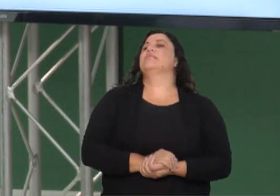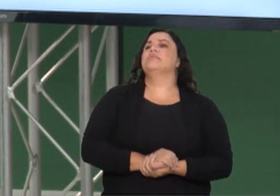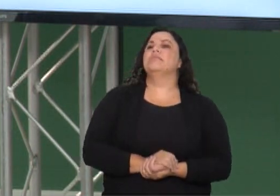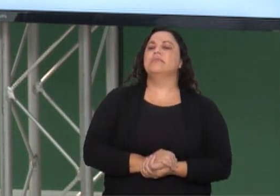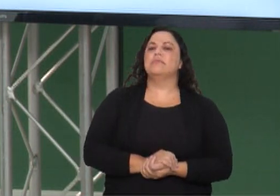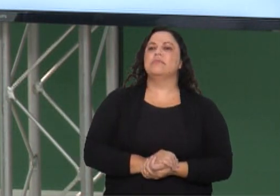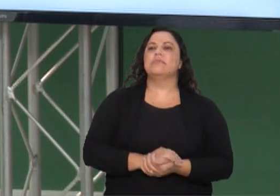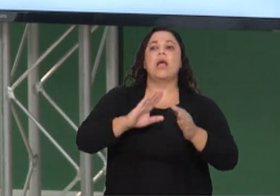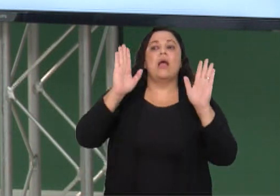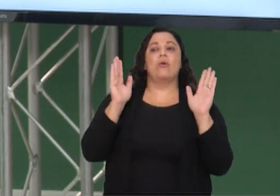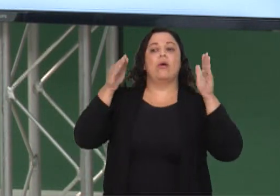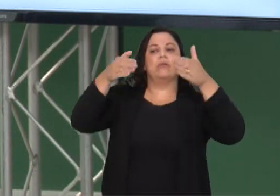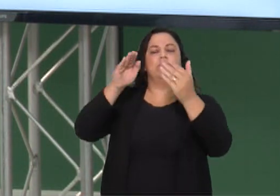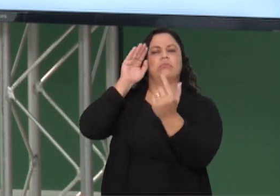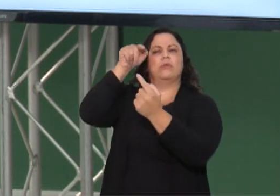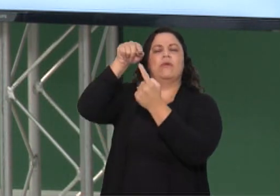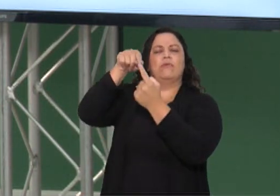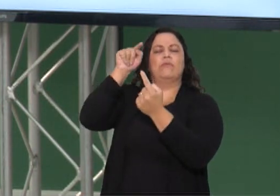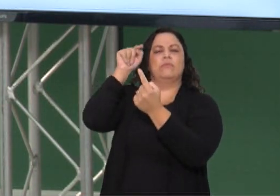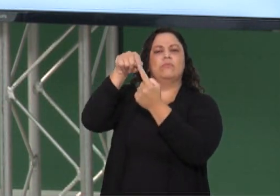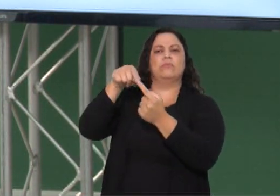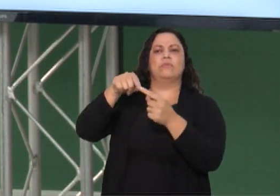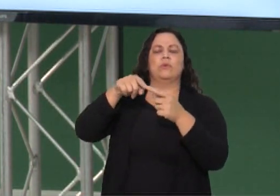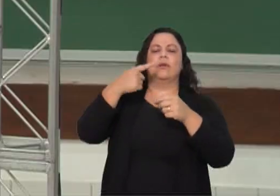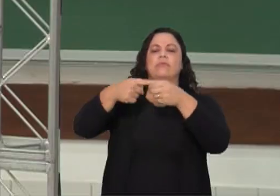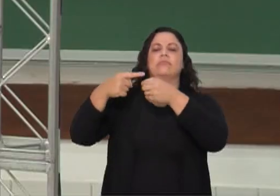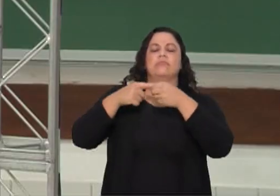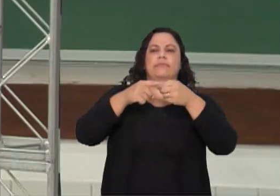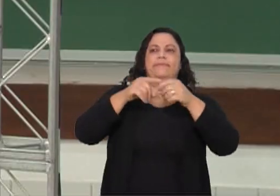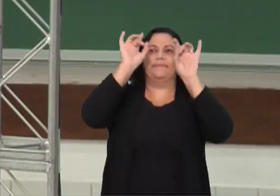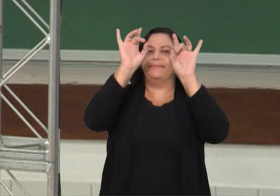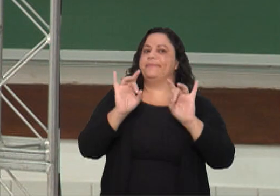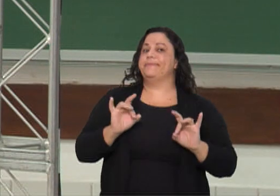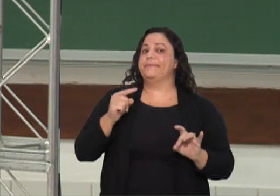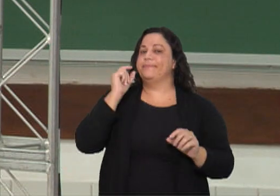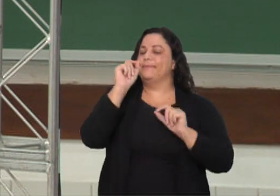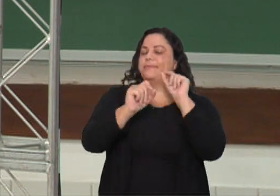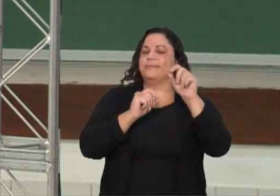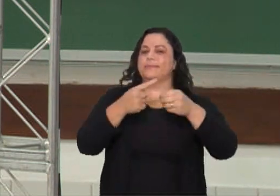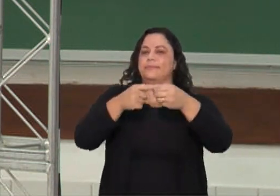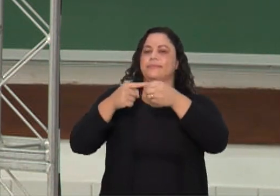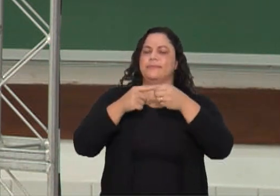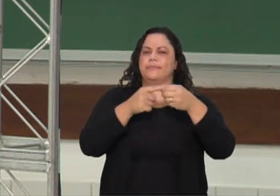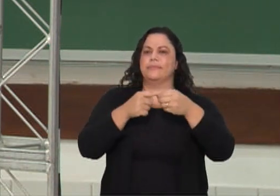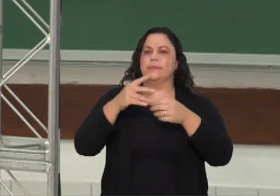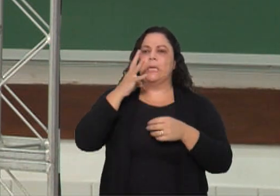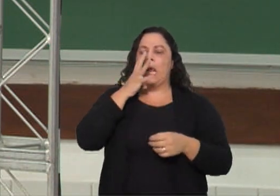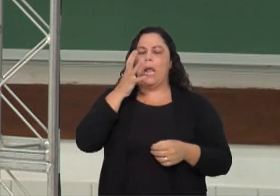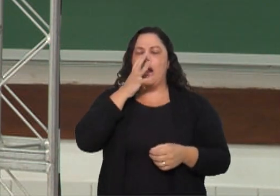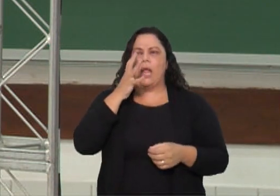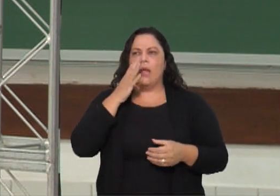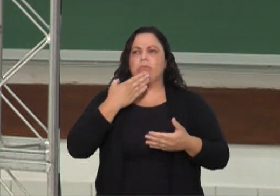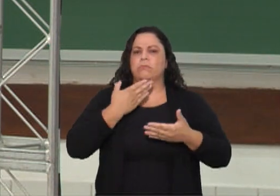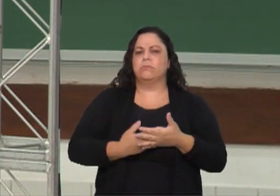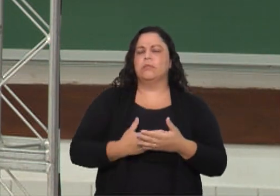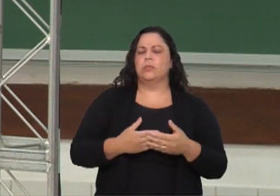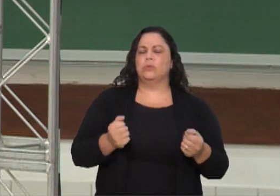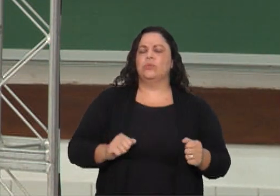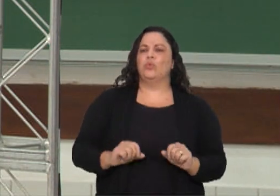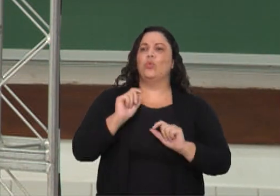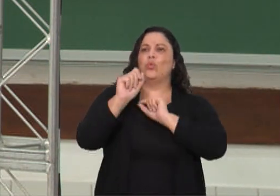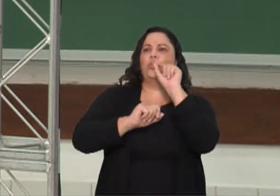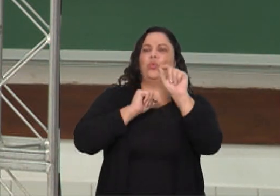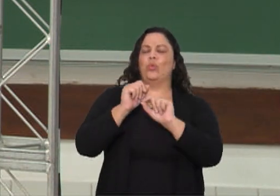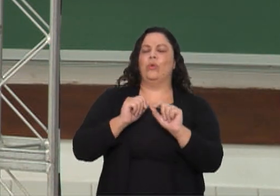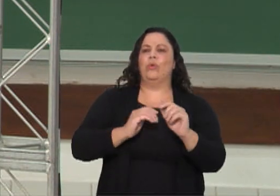vamos focar uma cidade em especial. Como o senhor comentou, os próprios gregos ficavam espantados assim com os espartanos. Falei, nossa, mas eles